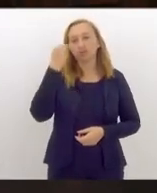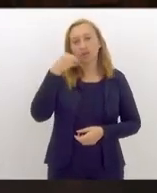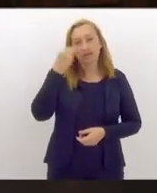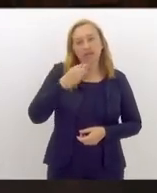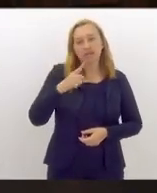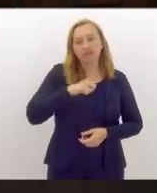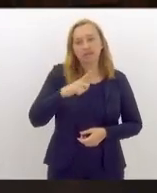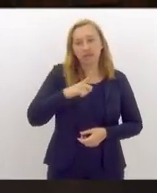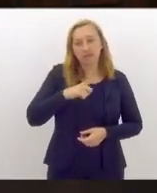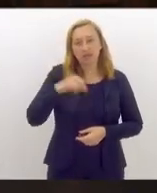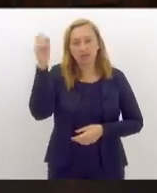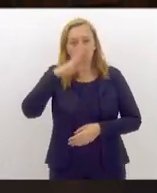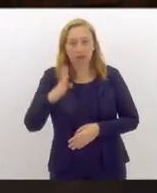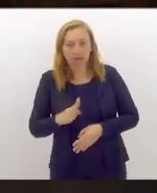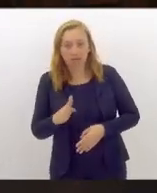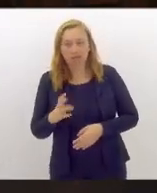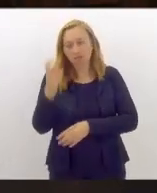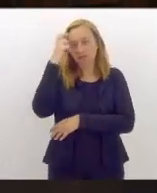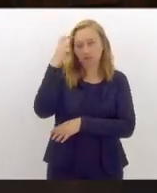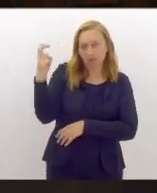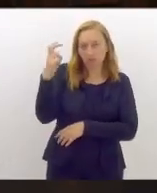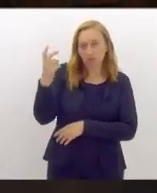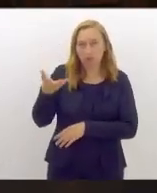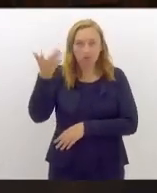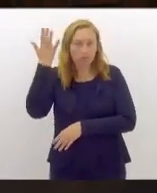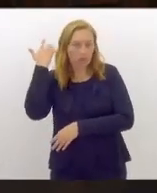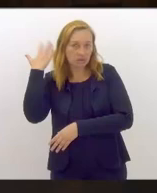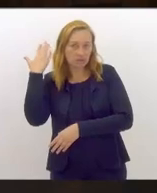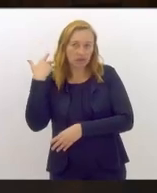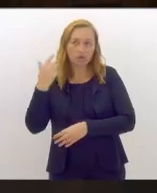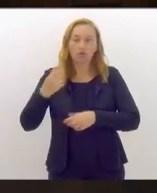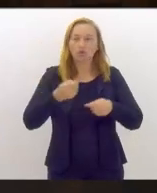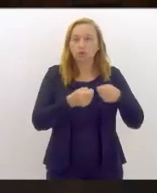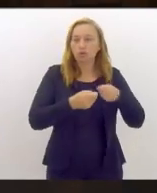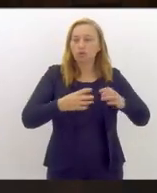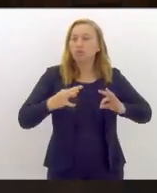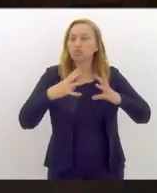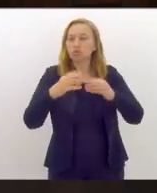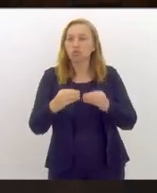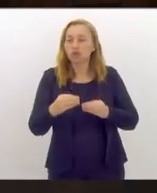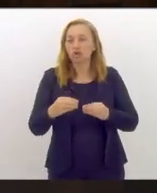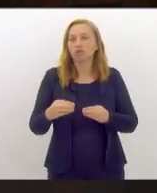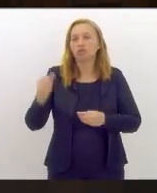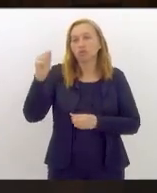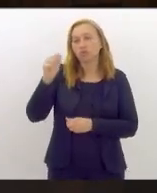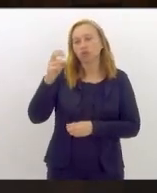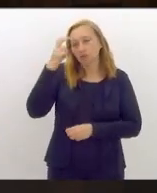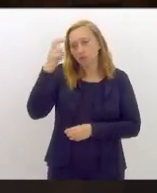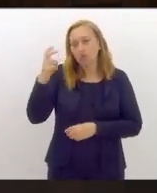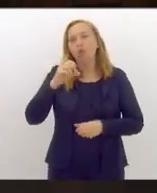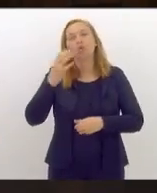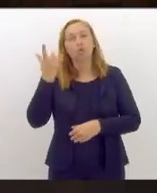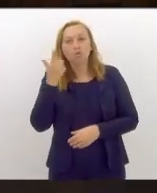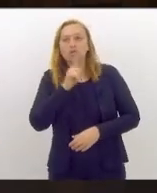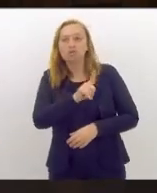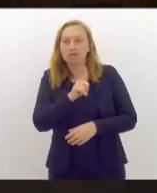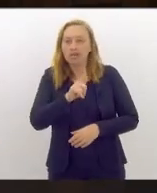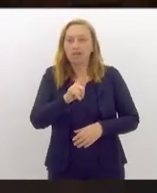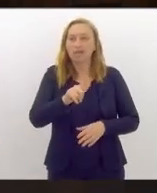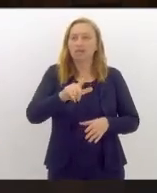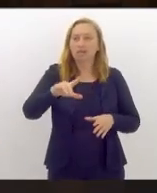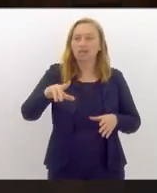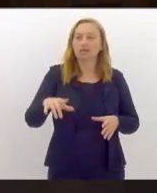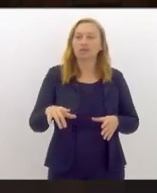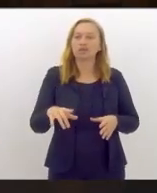dimensões e bebeu na cultura brasileira além do domínio Geral de Cultura consegue transferir consegue imprimir